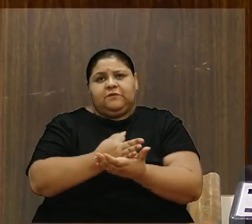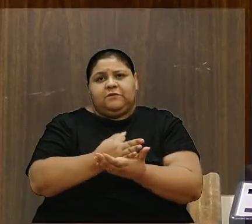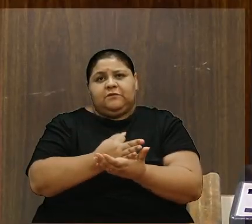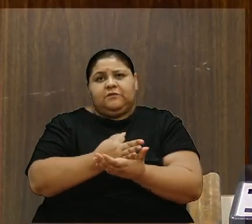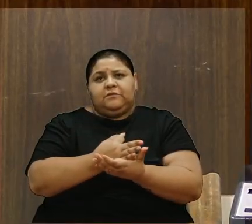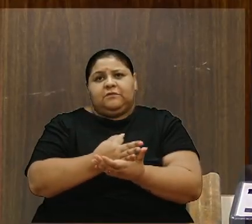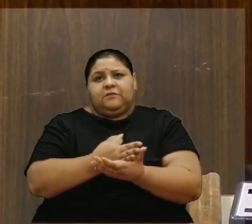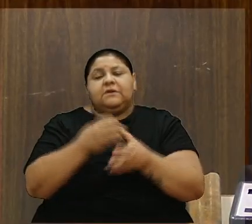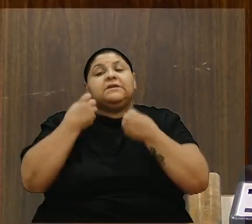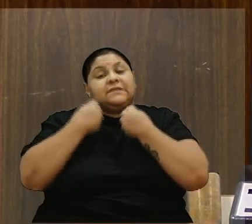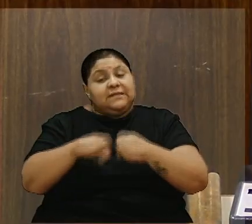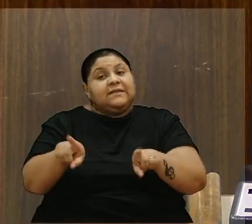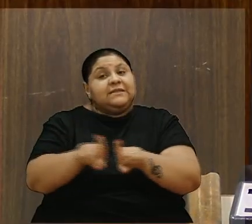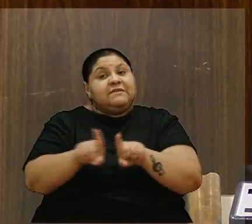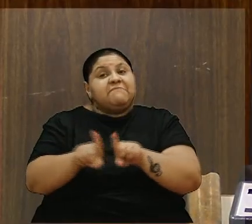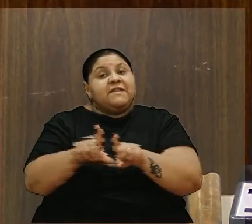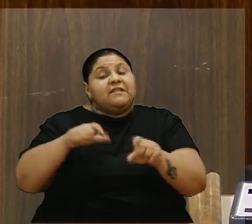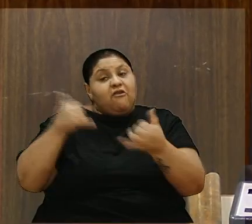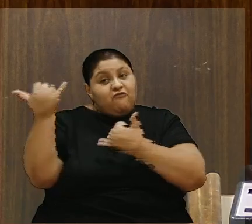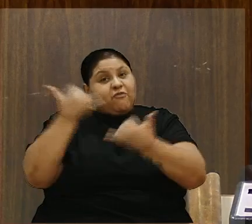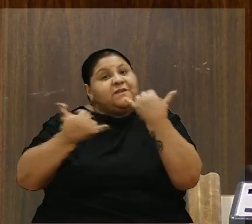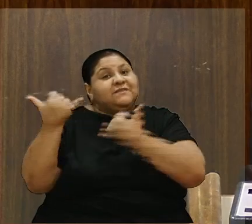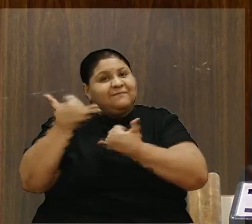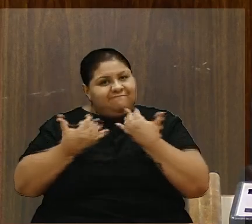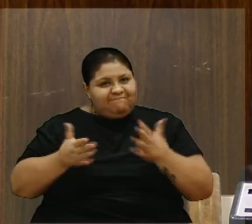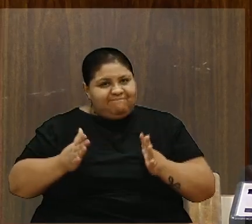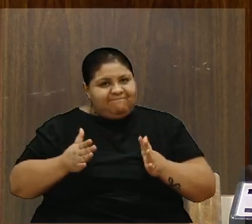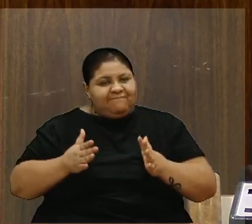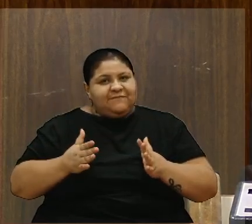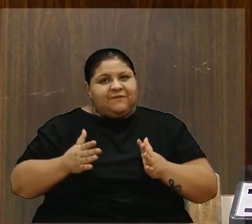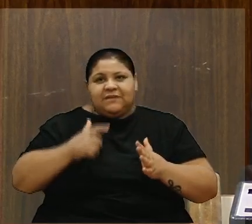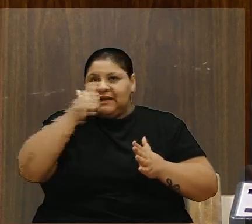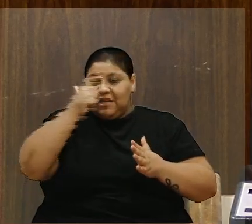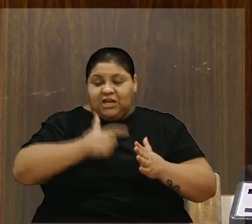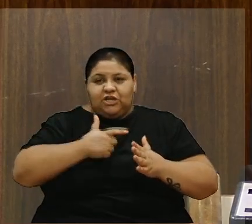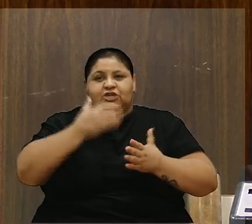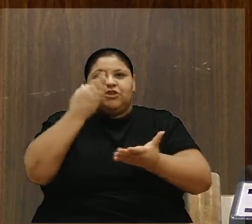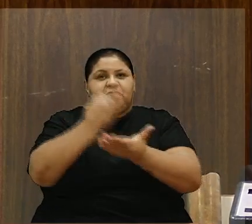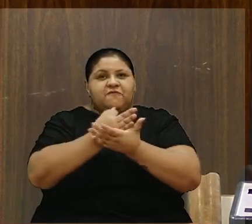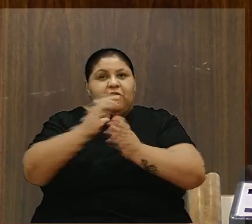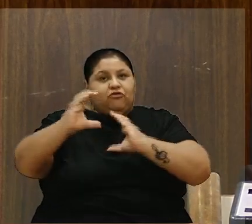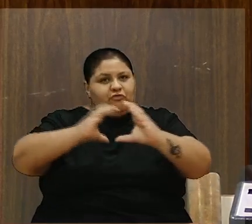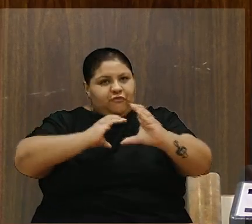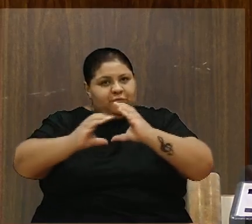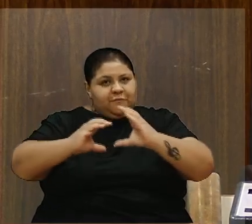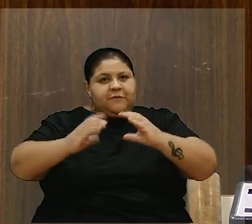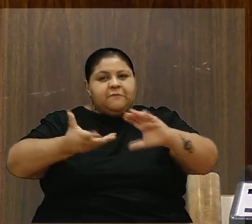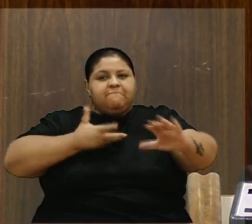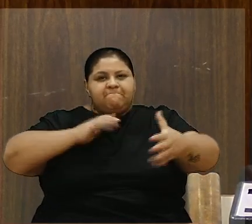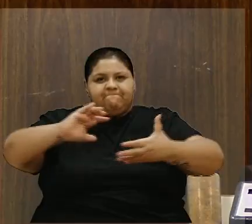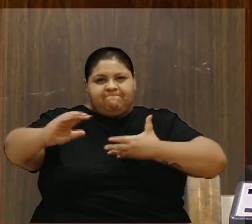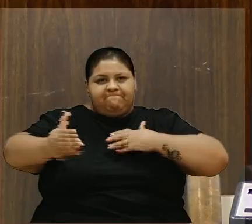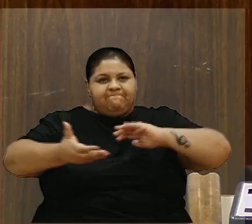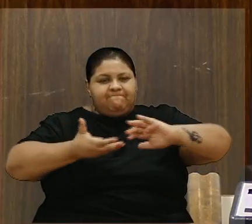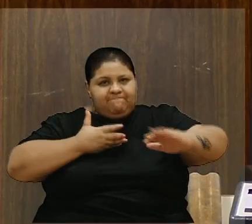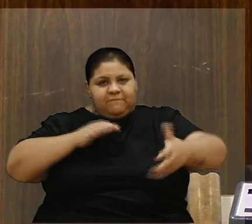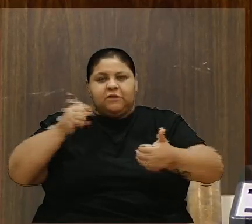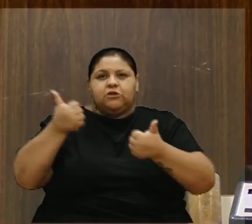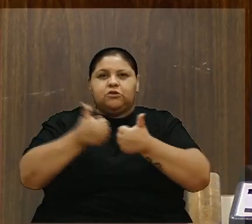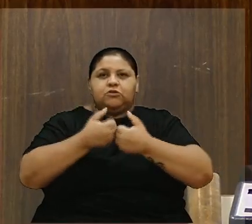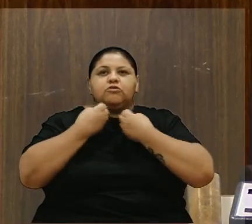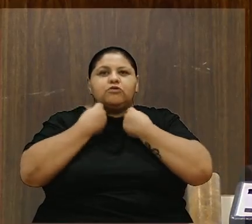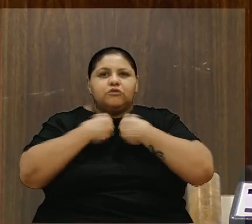drives são compartilhados também com a Secretaria da Educação. Então, acho que está faltando comunicação e empatia por parte da